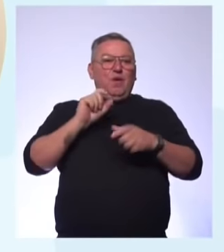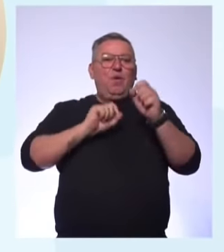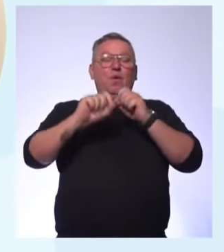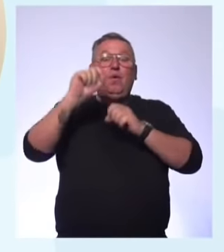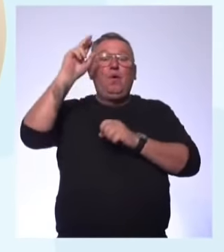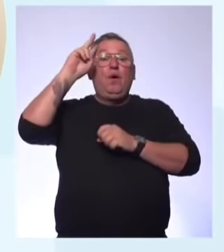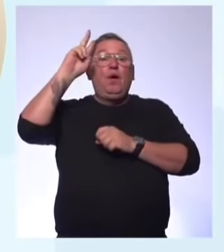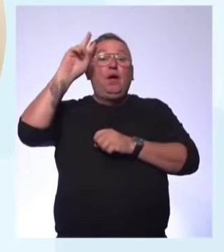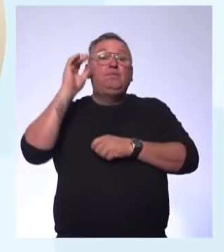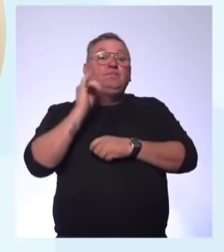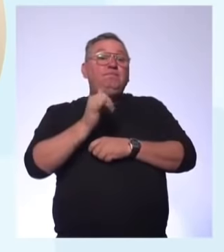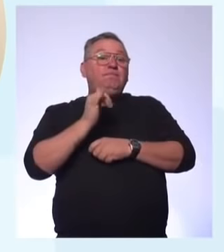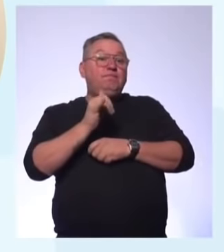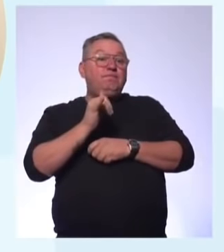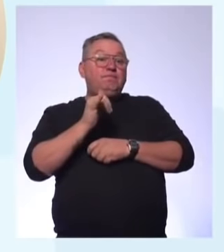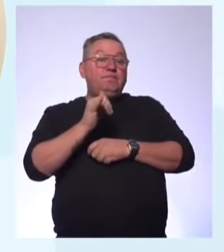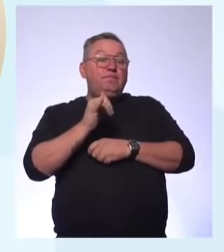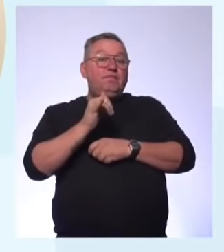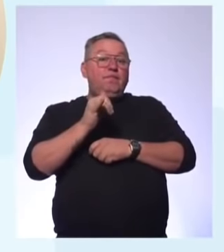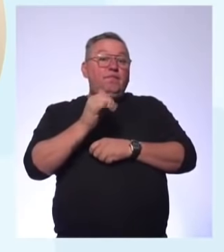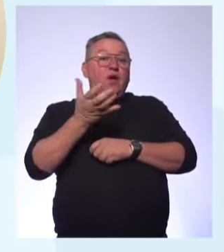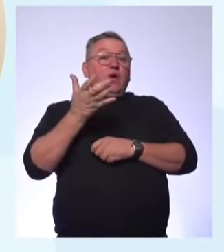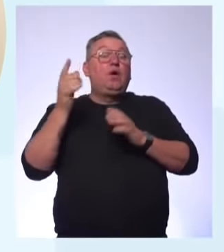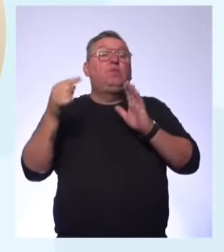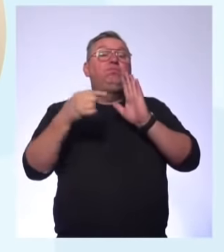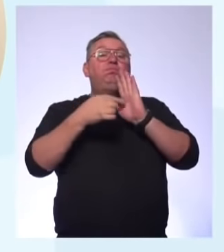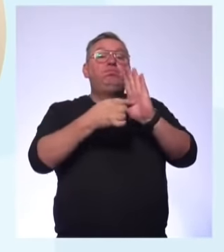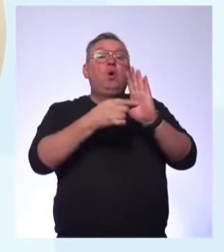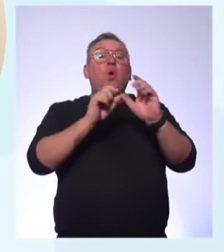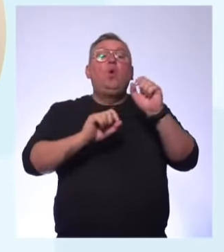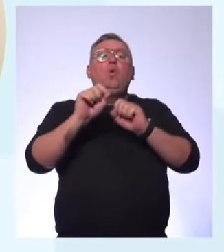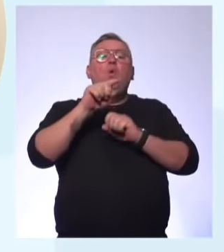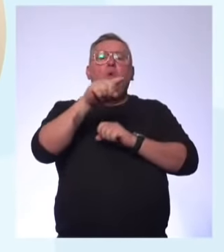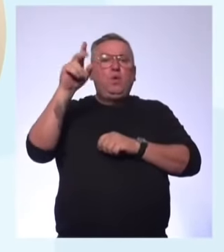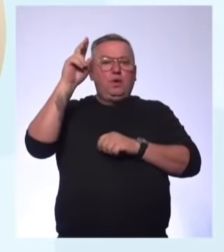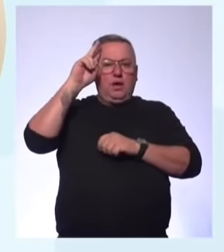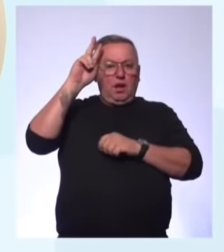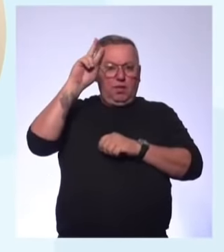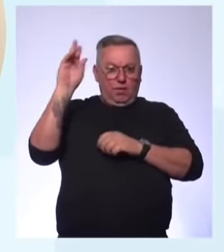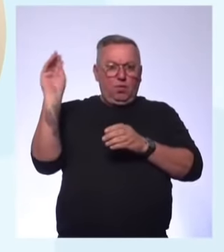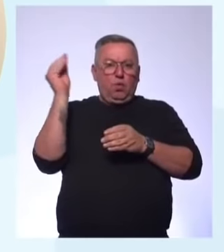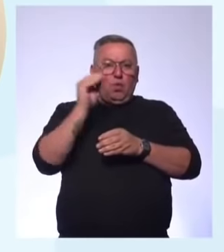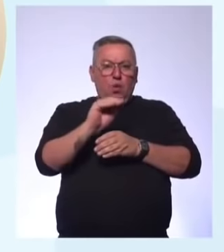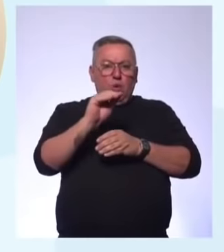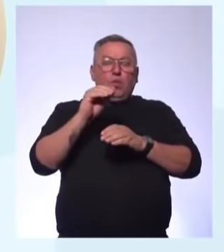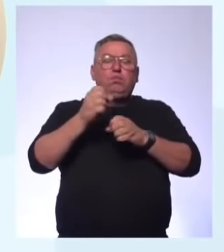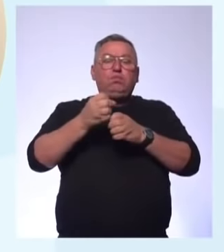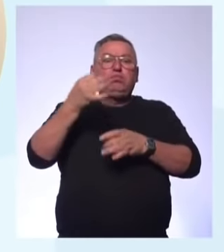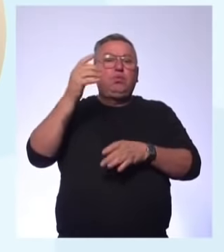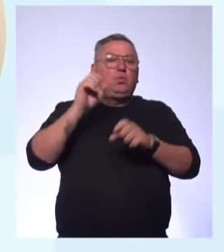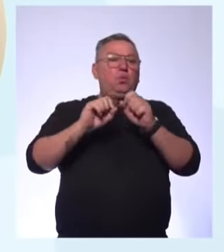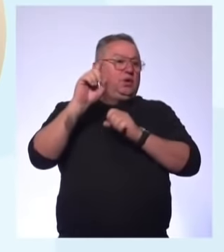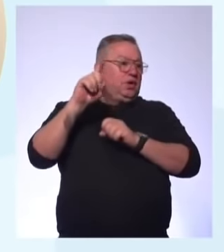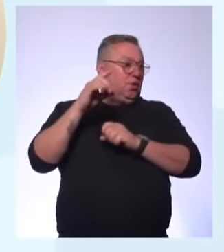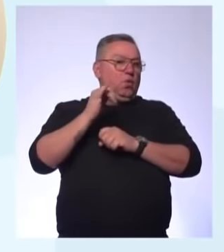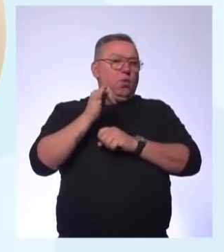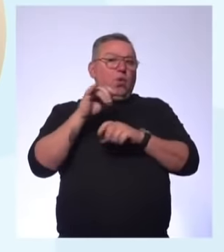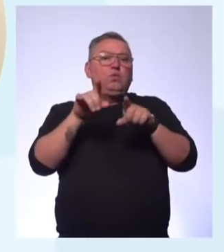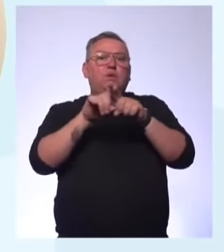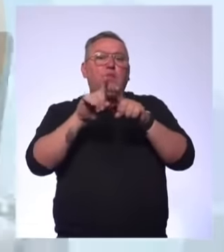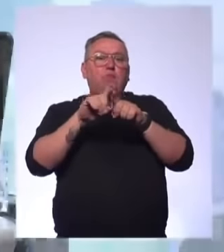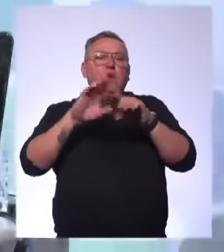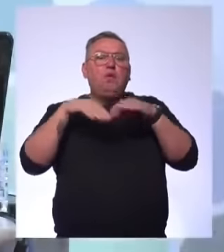lembra sobre o conto? Primeiro eu quero pontuar aqui. O que você se lembra? Tá? Então, coloca para do que se tratava esse conto, qual o enredo